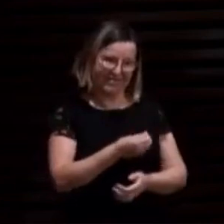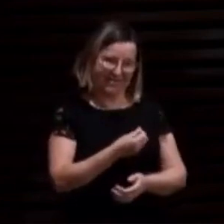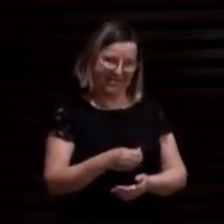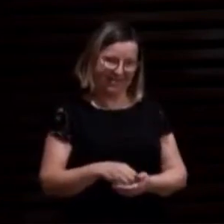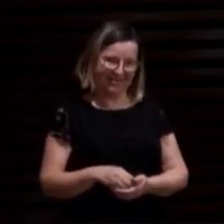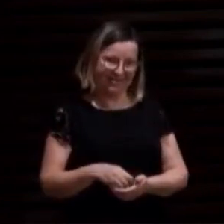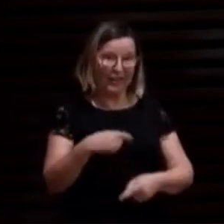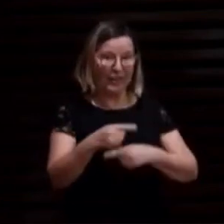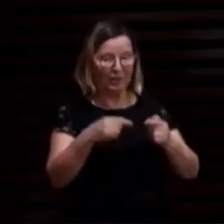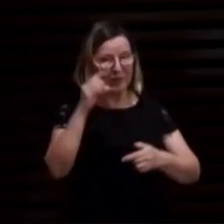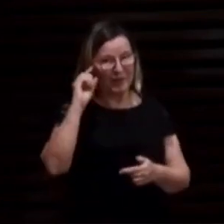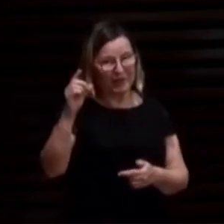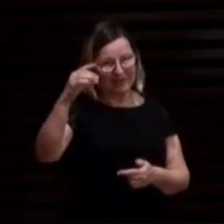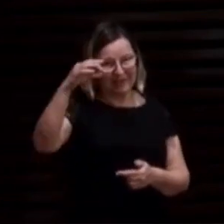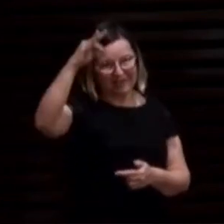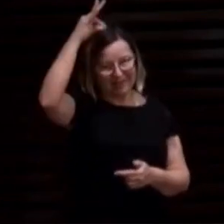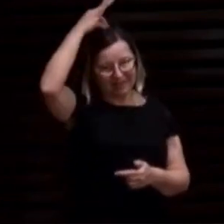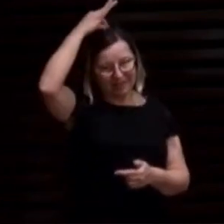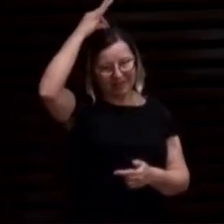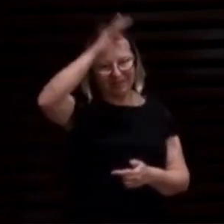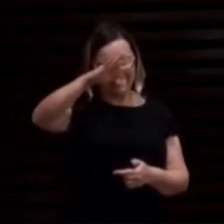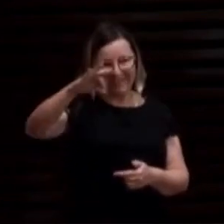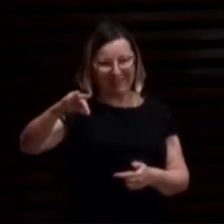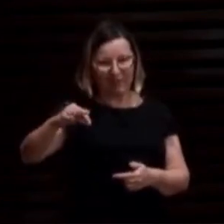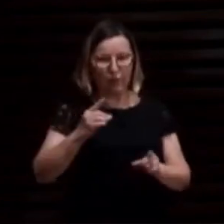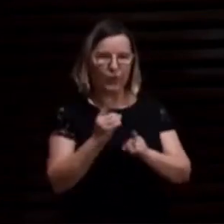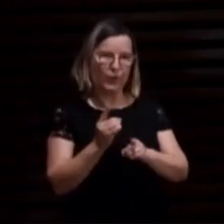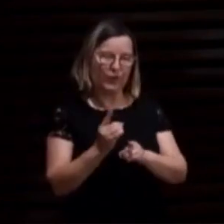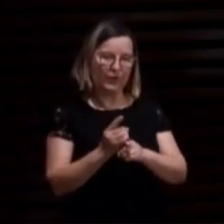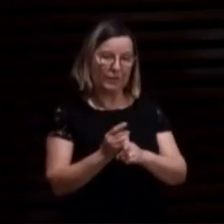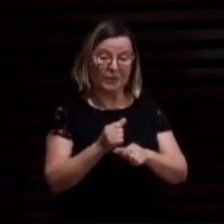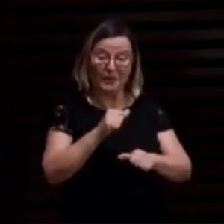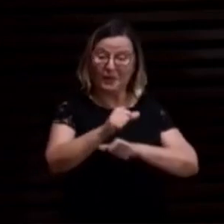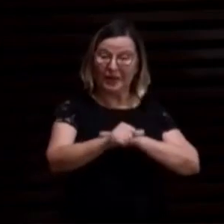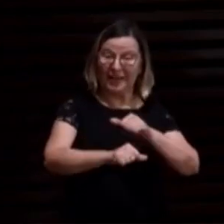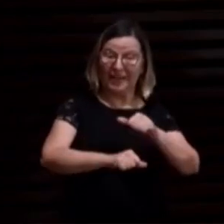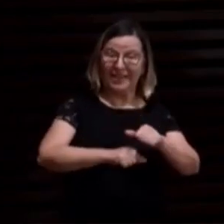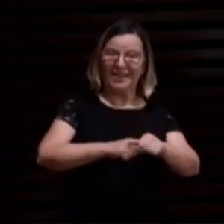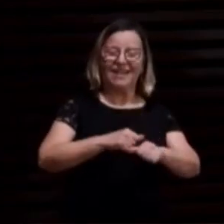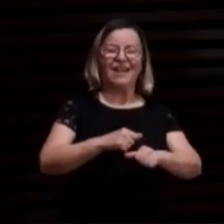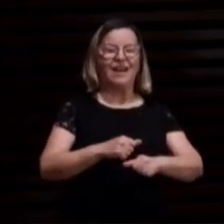Depois do Pentecostes muda aqueles discípulos. Aqueles discípulos não são mais aqueles